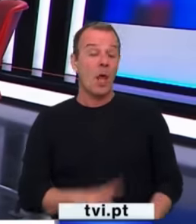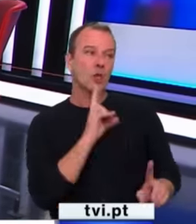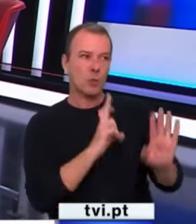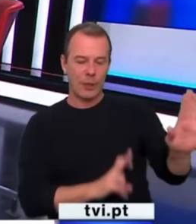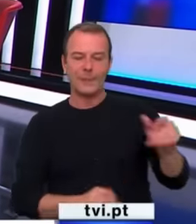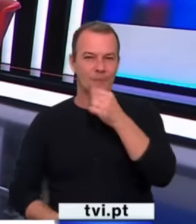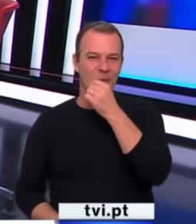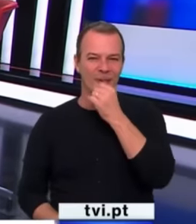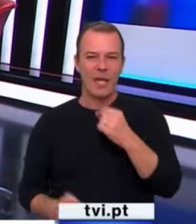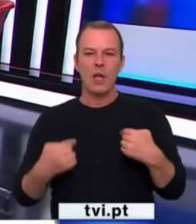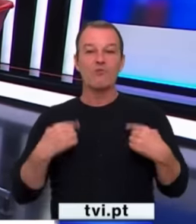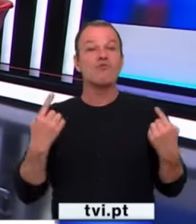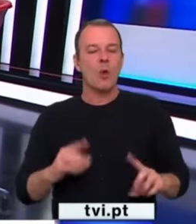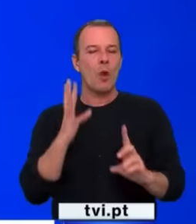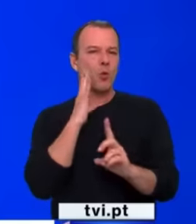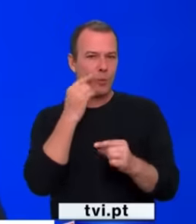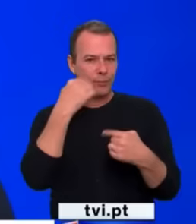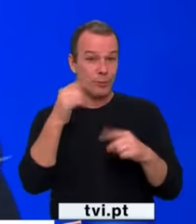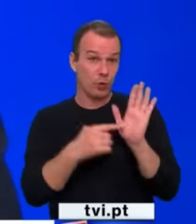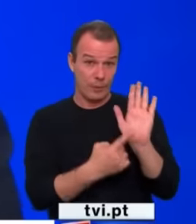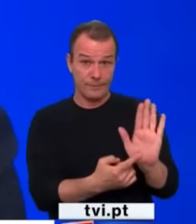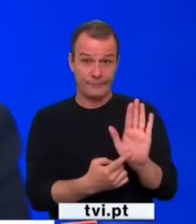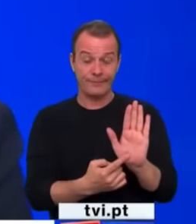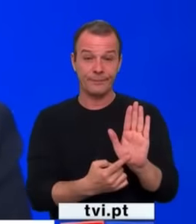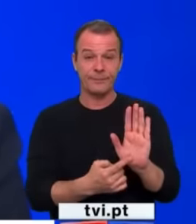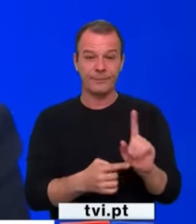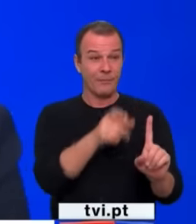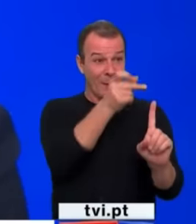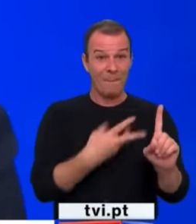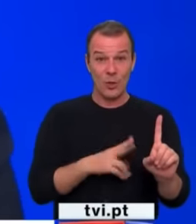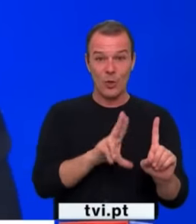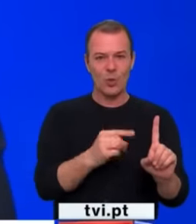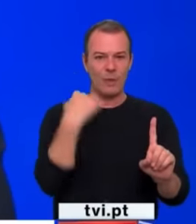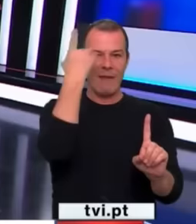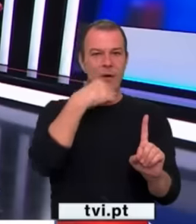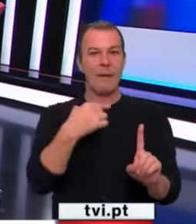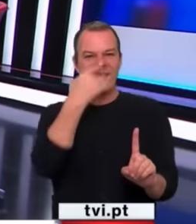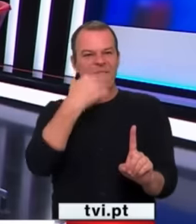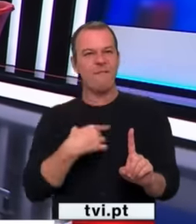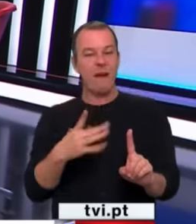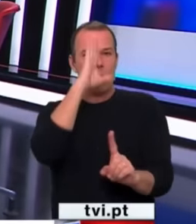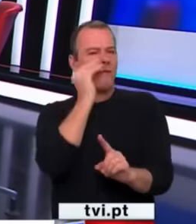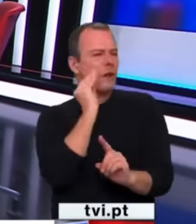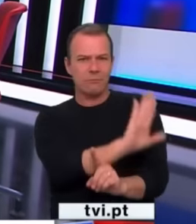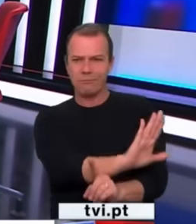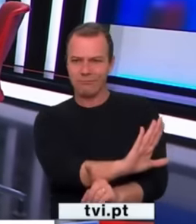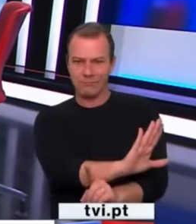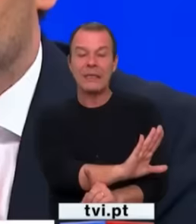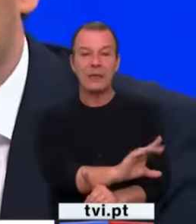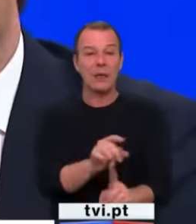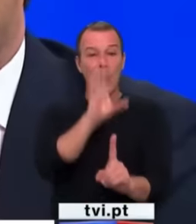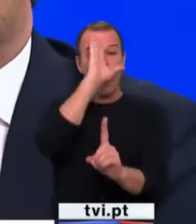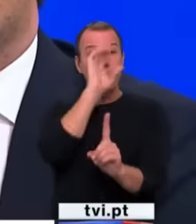Ó Pedro Nuno Santos, eu tenho aqui um número que gostava de lhe mostrar. Isto é... O Pedro Nuno Santos é o rosto do maior falhanço do governo, que é a saúde. O Pedro Nuno Santos foi